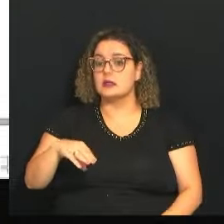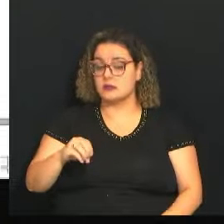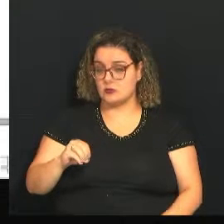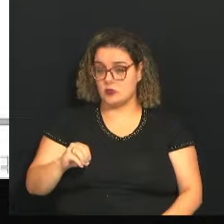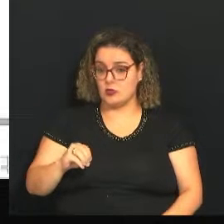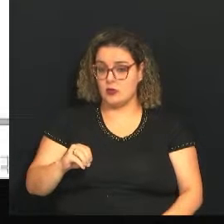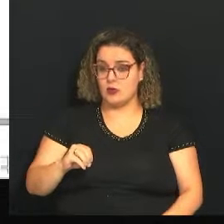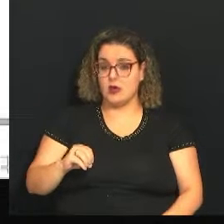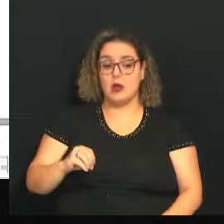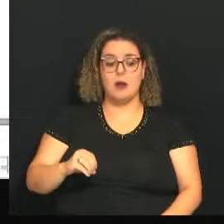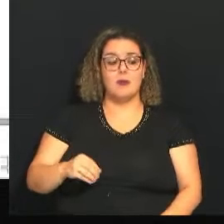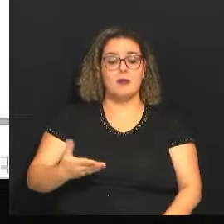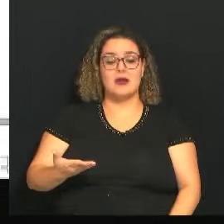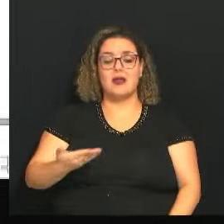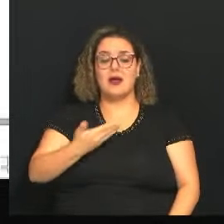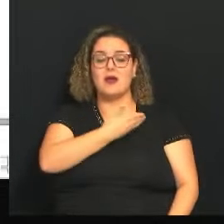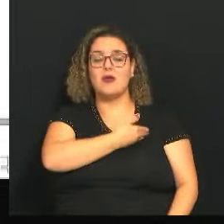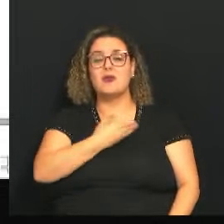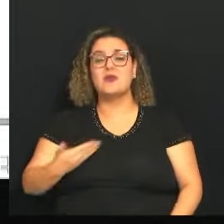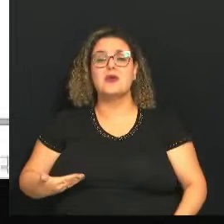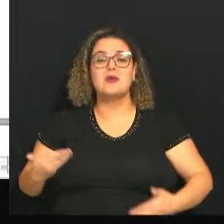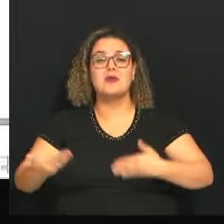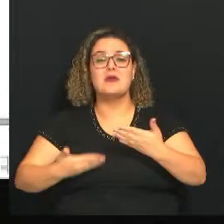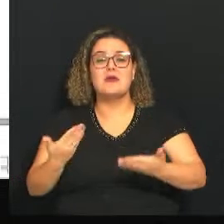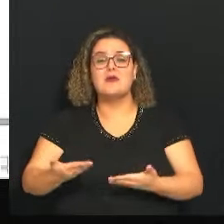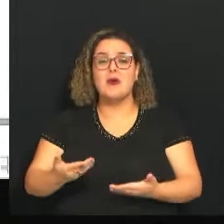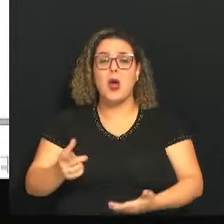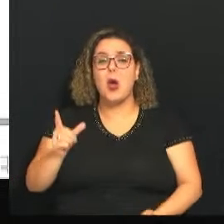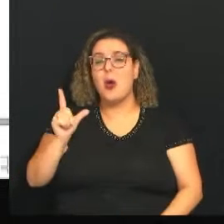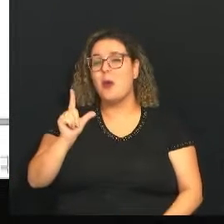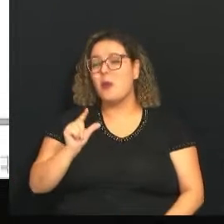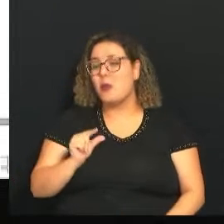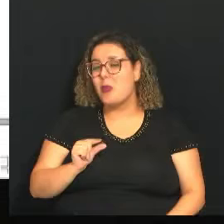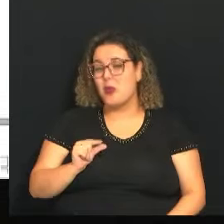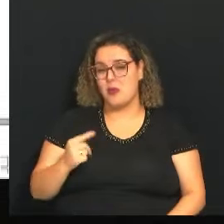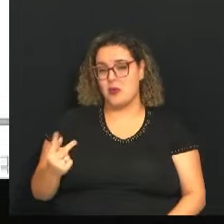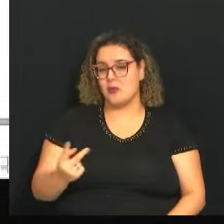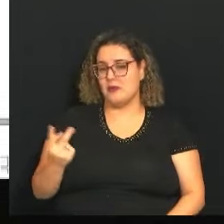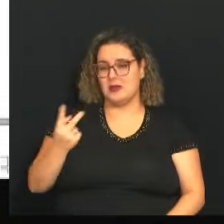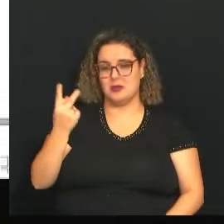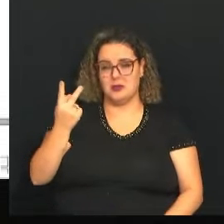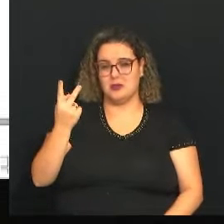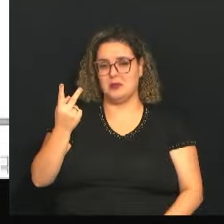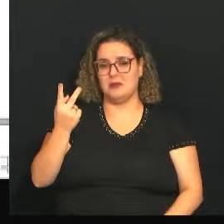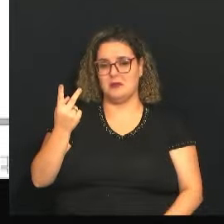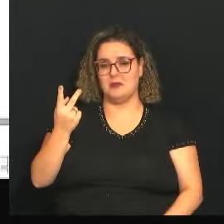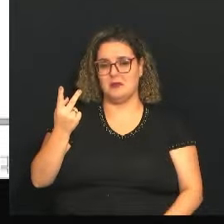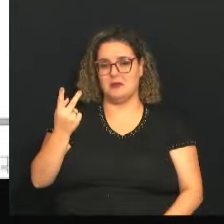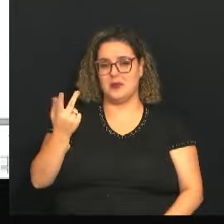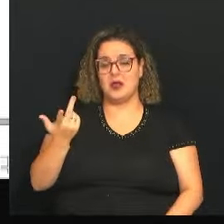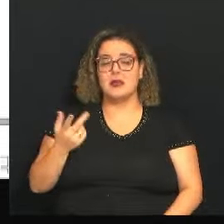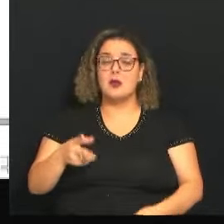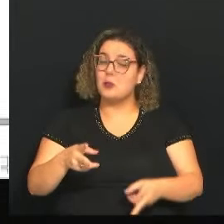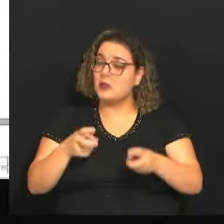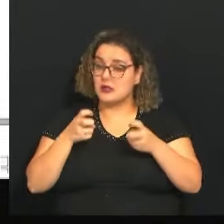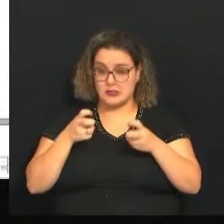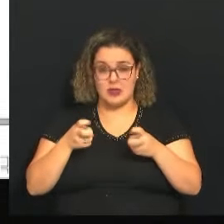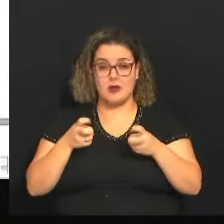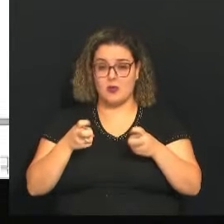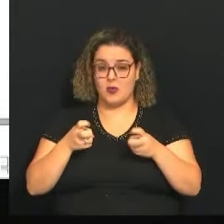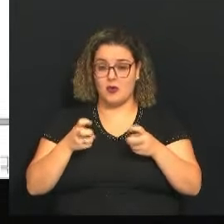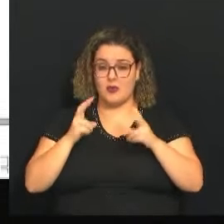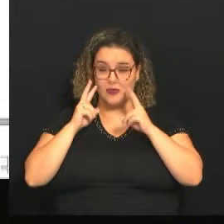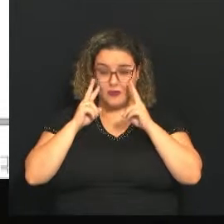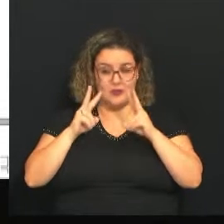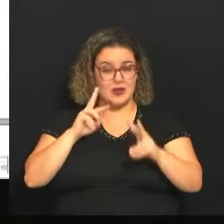de precarizar, né? Então, ele é reflexo desse projeto, né? Então, eu vejo aqui, quando eu olho esse